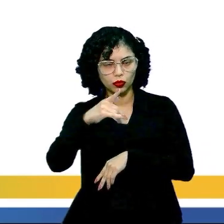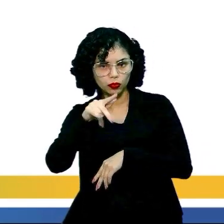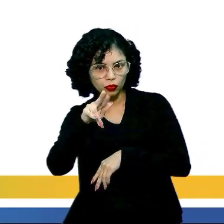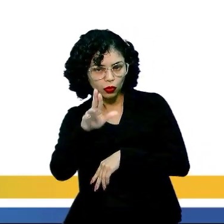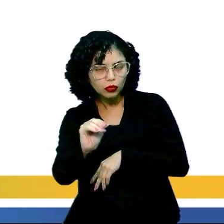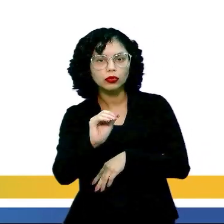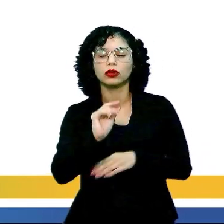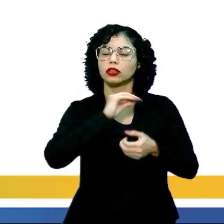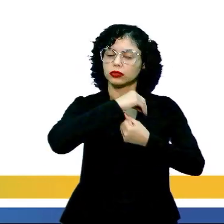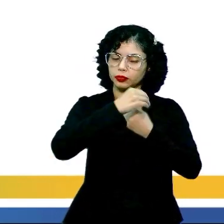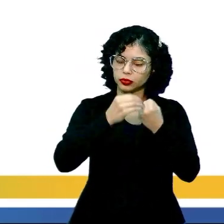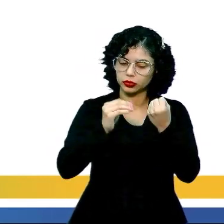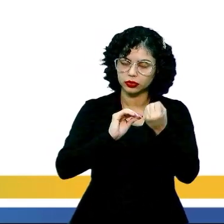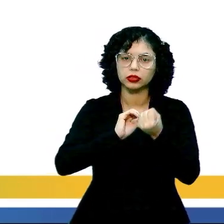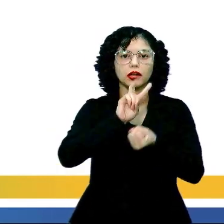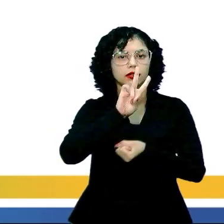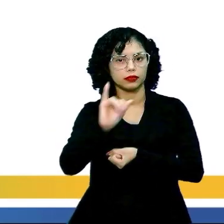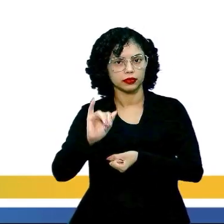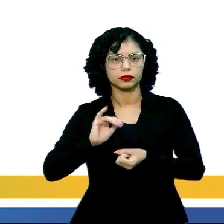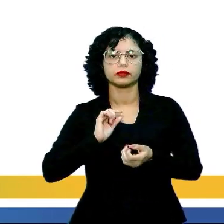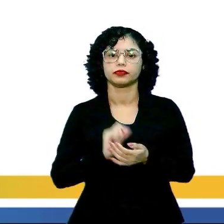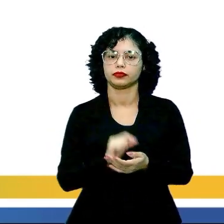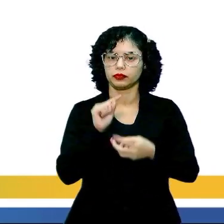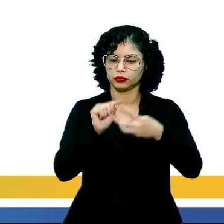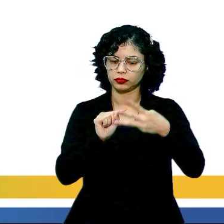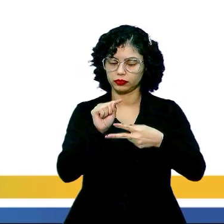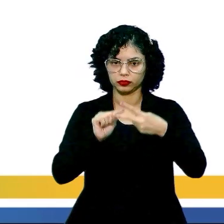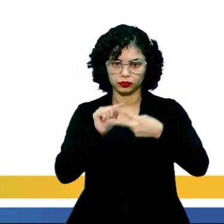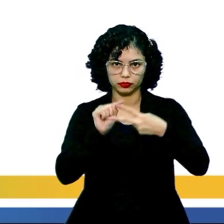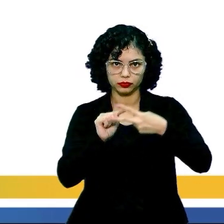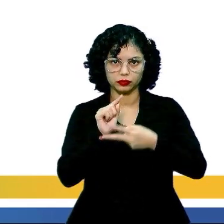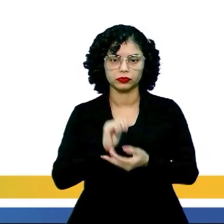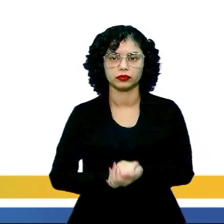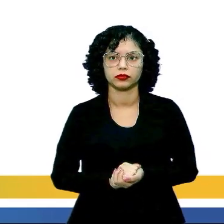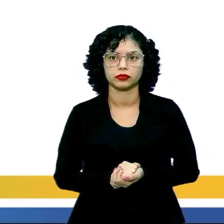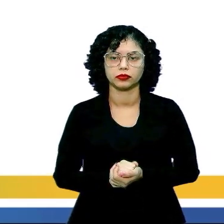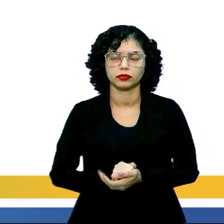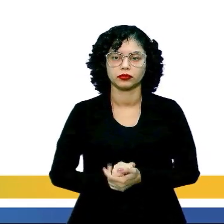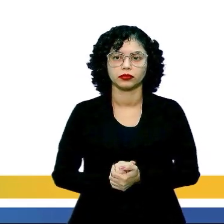dipolo. As moléculas aí vão formar esses dois polos.